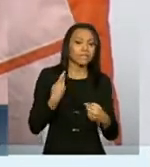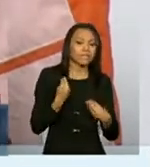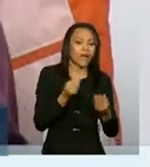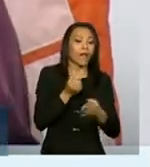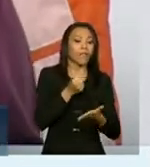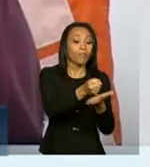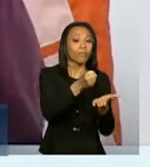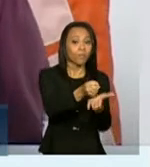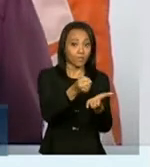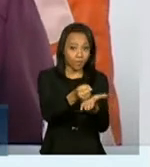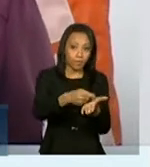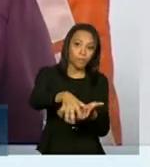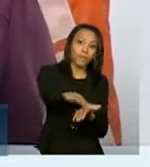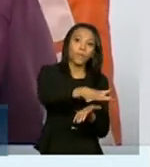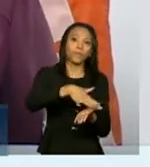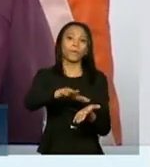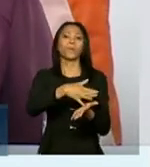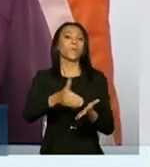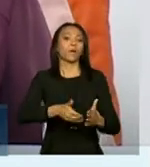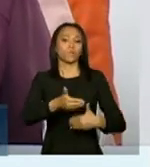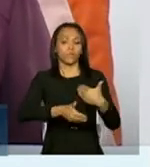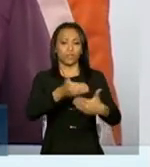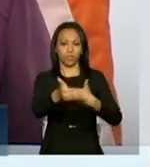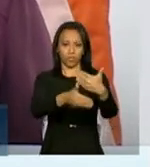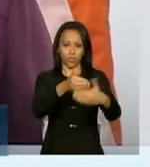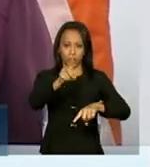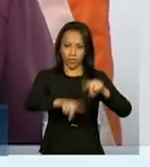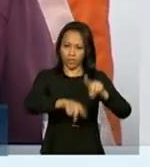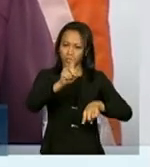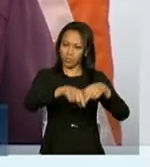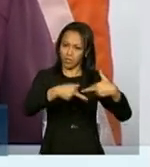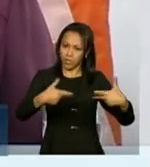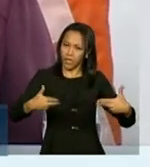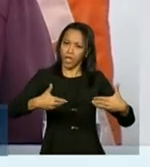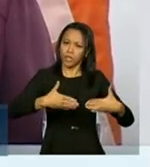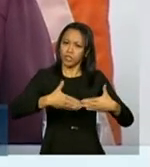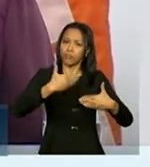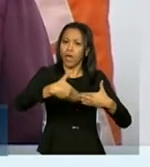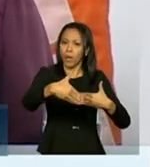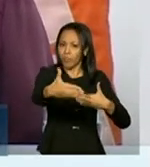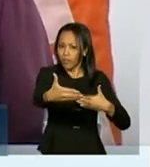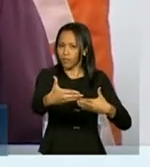suporte e apoio ao desenvolvimento de produtos e de processos.